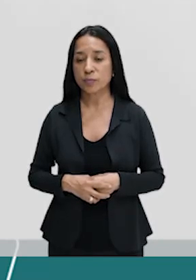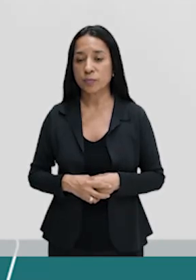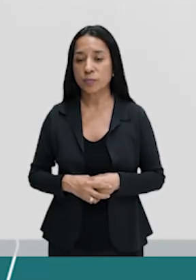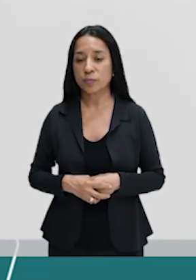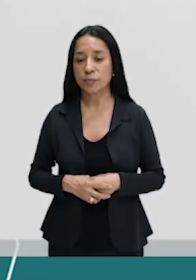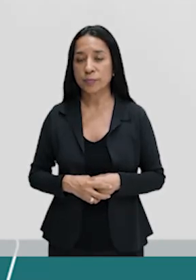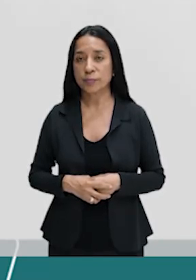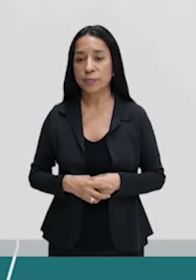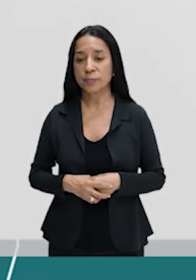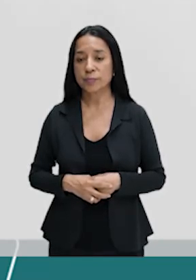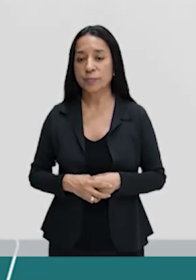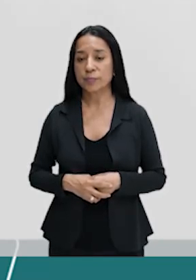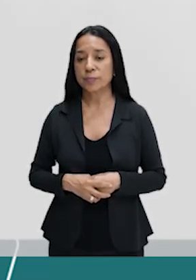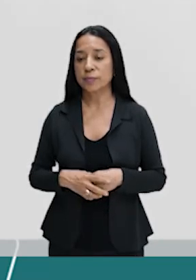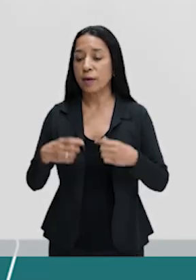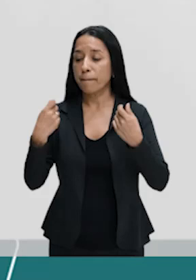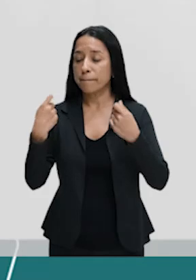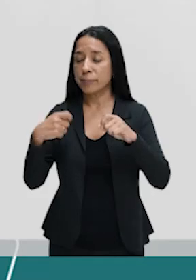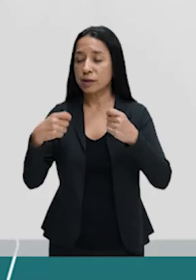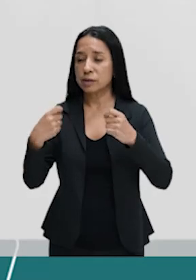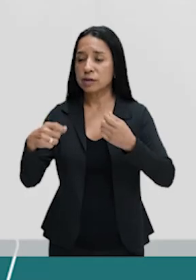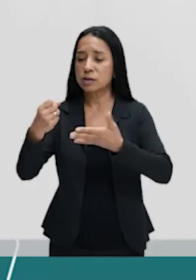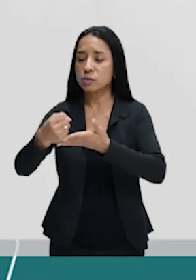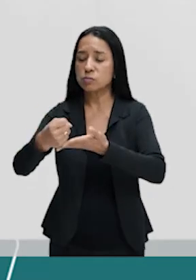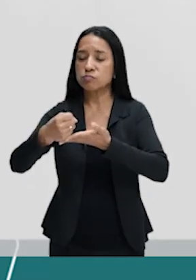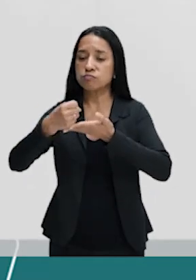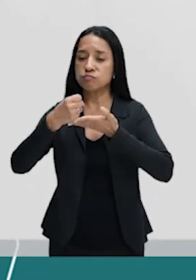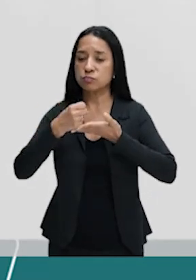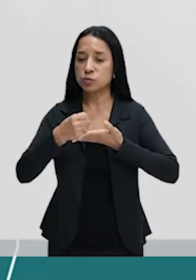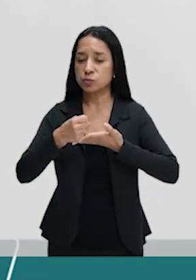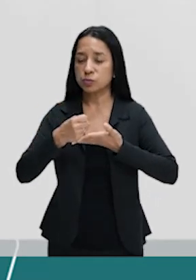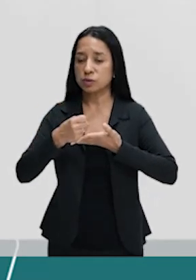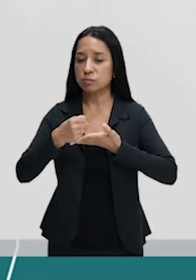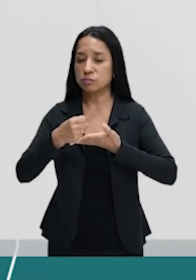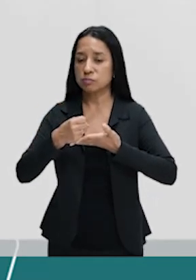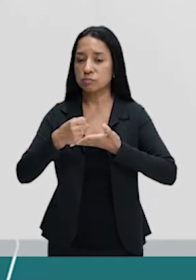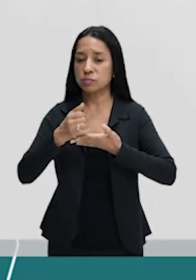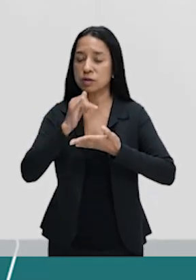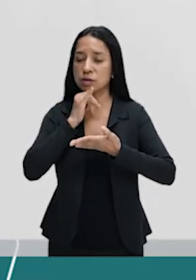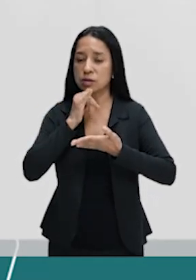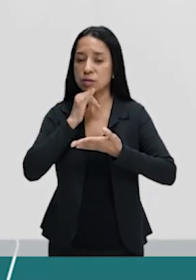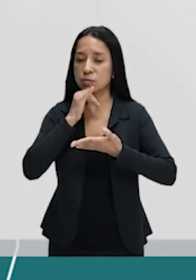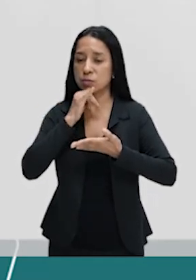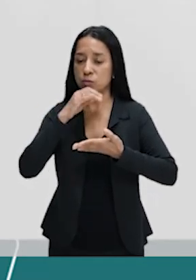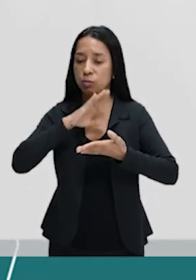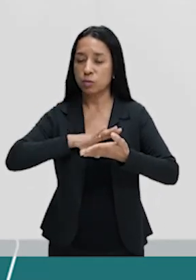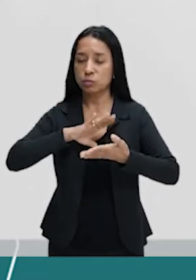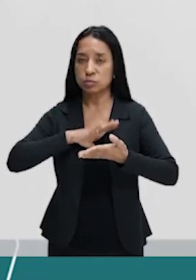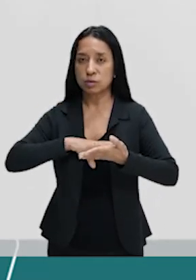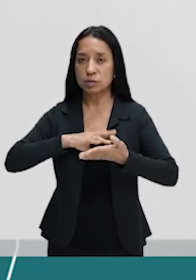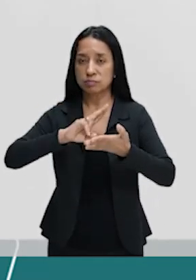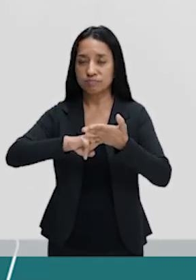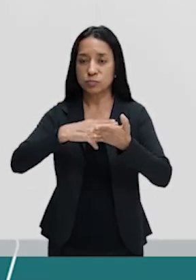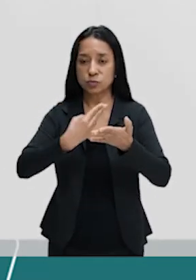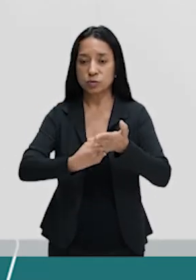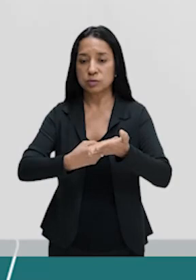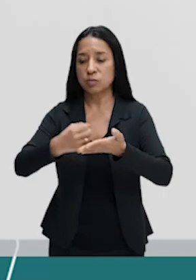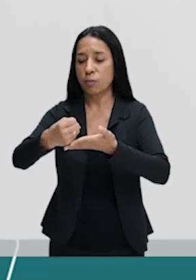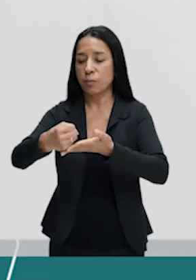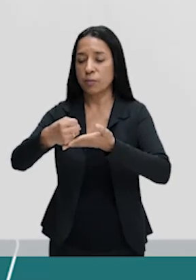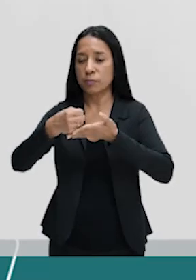necessitam. Então, necessito tua ajuda. Necessito tu ajuda. Então, necessito de